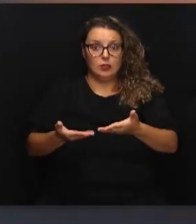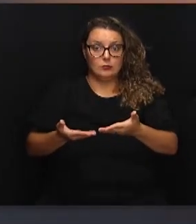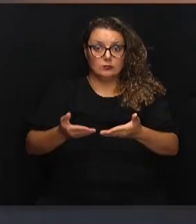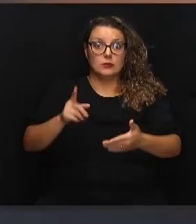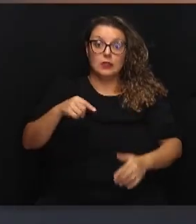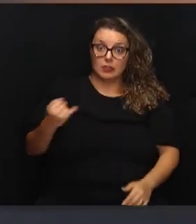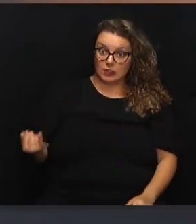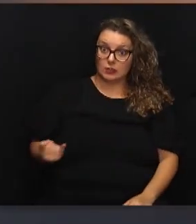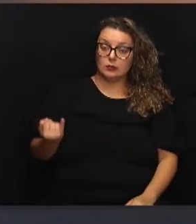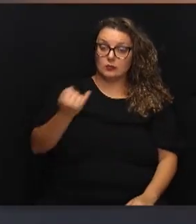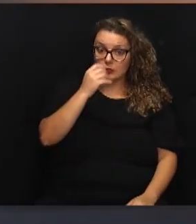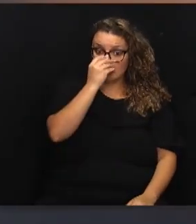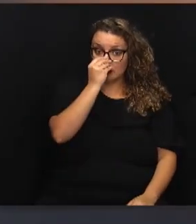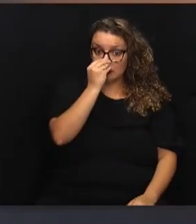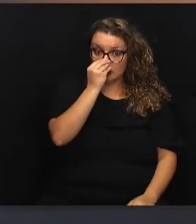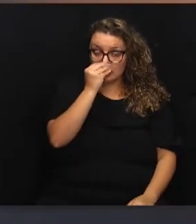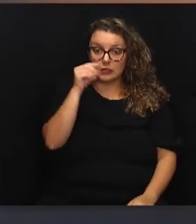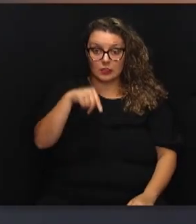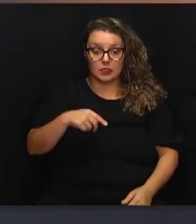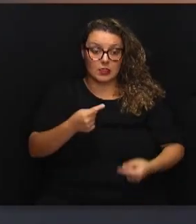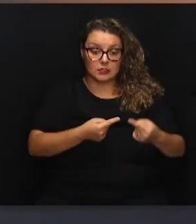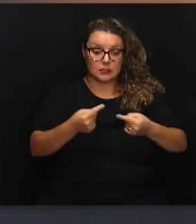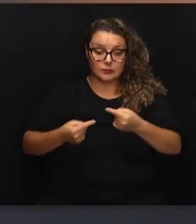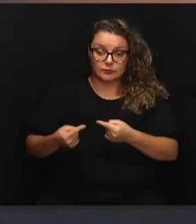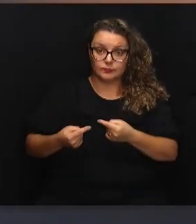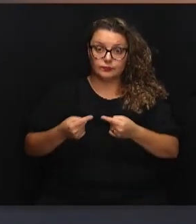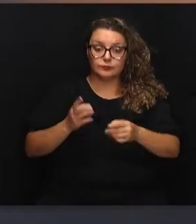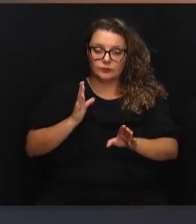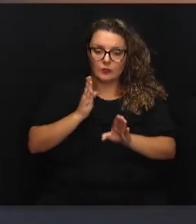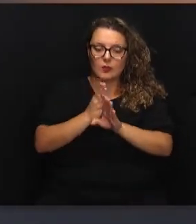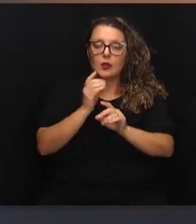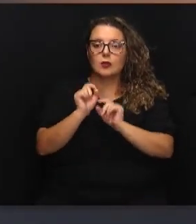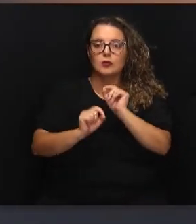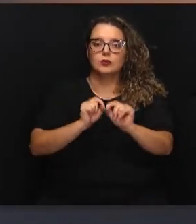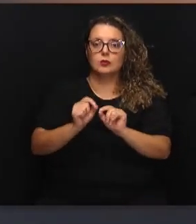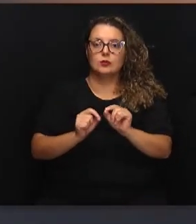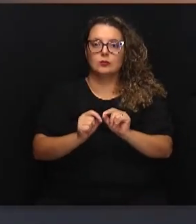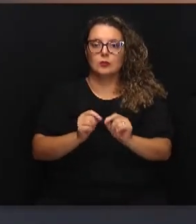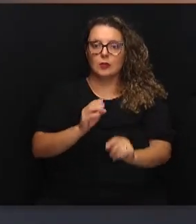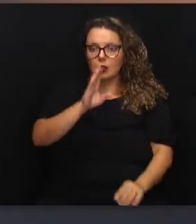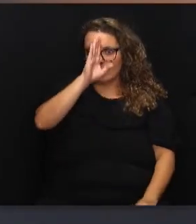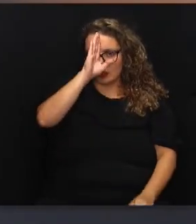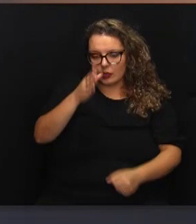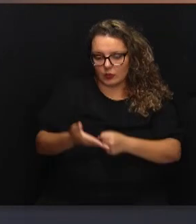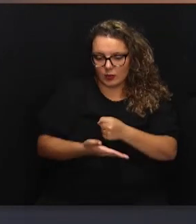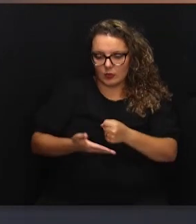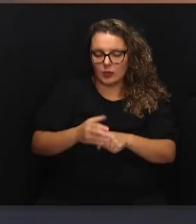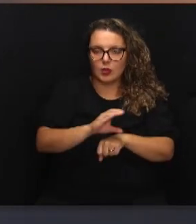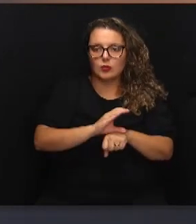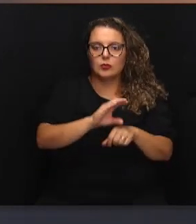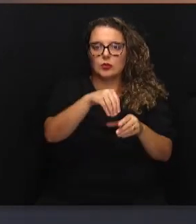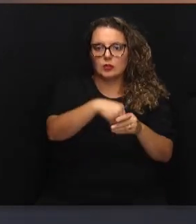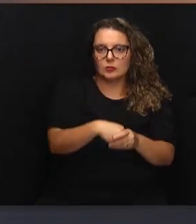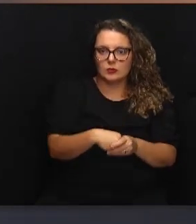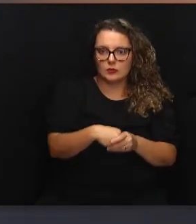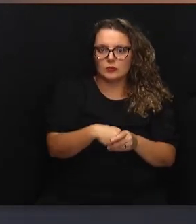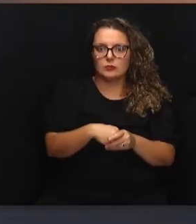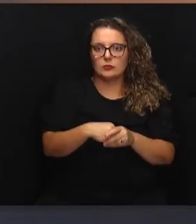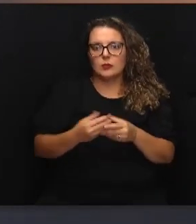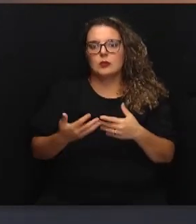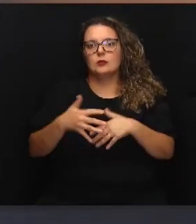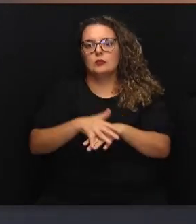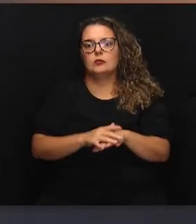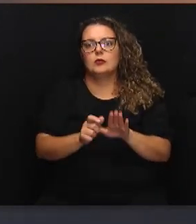muito válida. E que essa discussão ela vai de encontro a um princípio constitucional que está inserido no